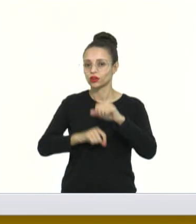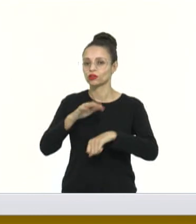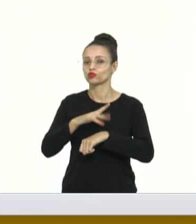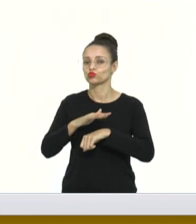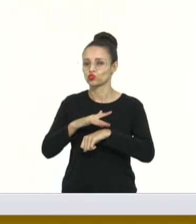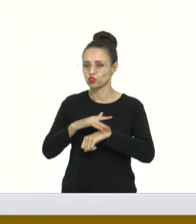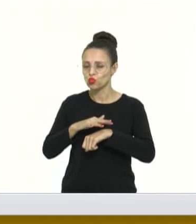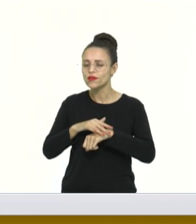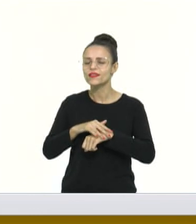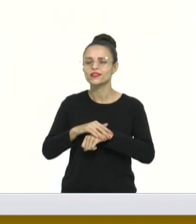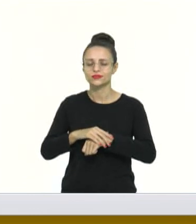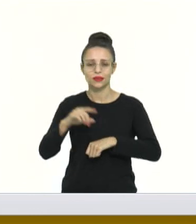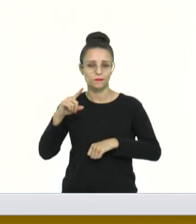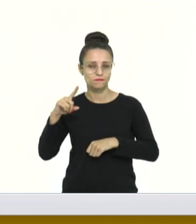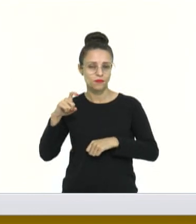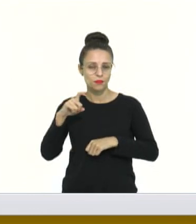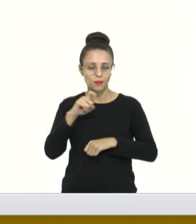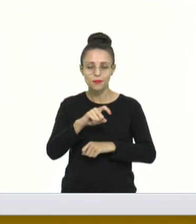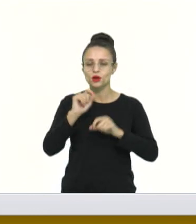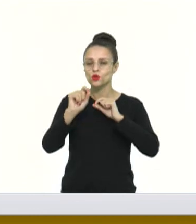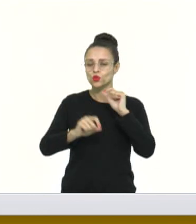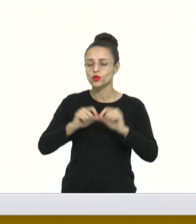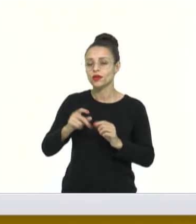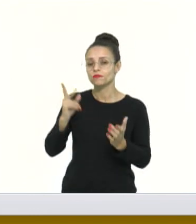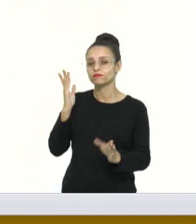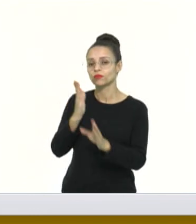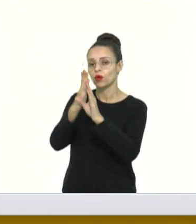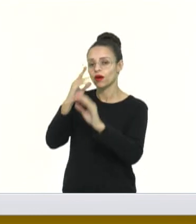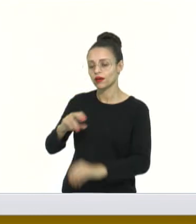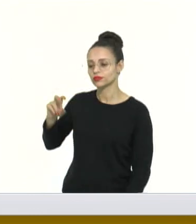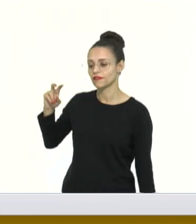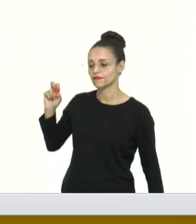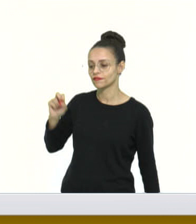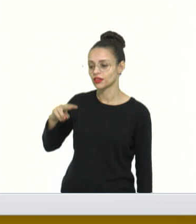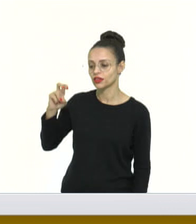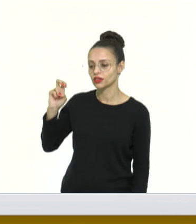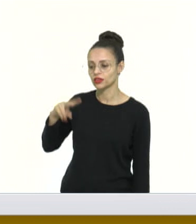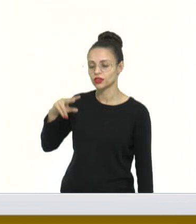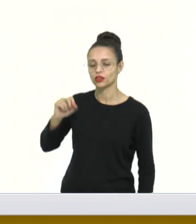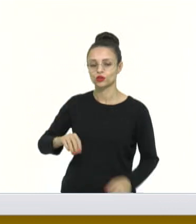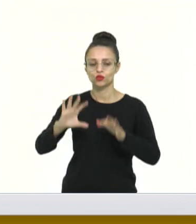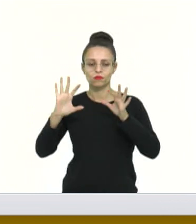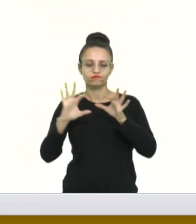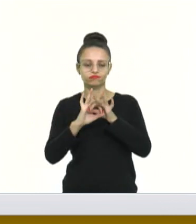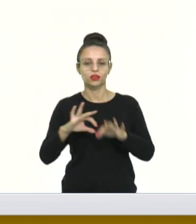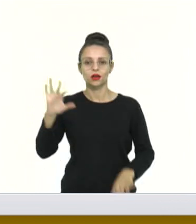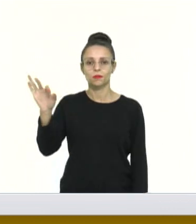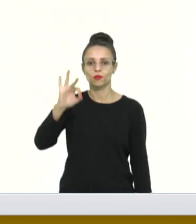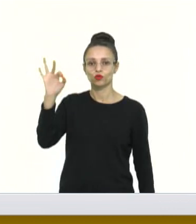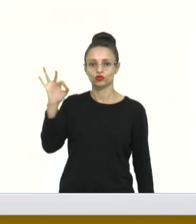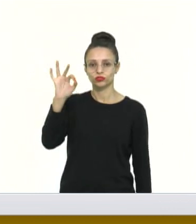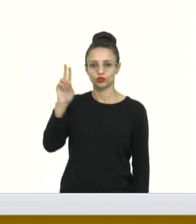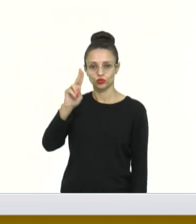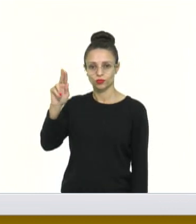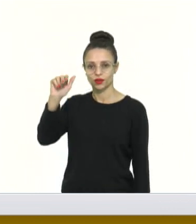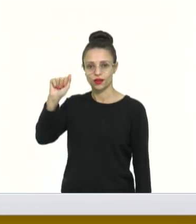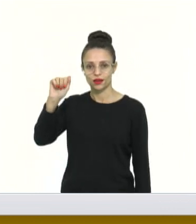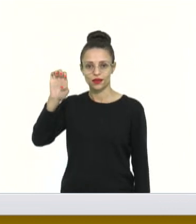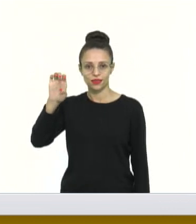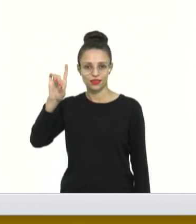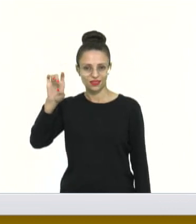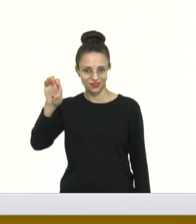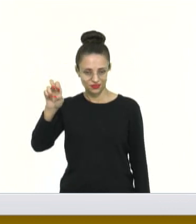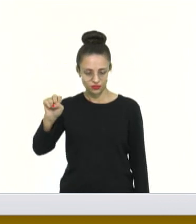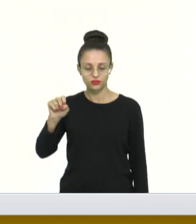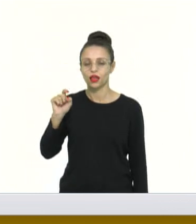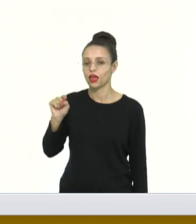doença infecciosa causada por um vírus transmitido pelo mosquito Aedes aegypti.